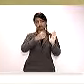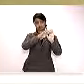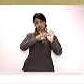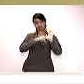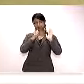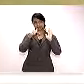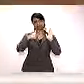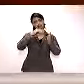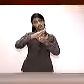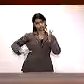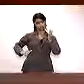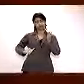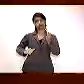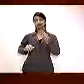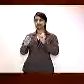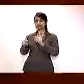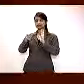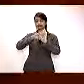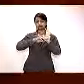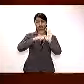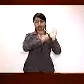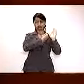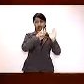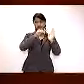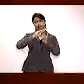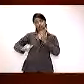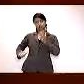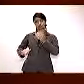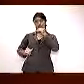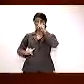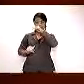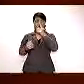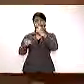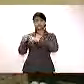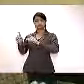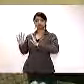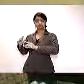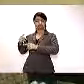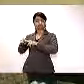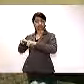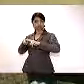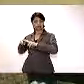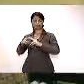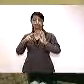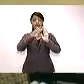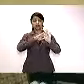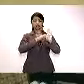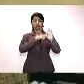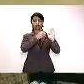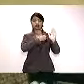pauta retirada de pauta o item 87 rel retorno ao gabinete é então 86